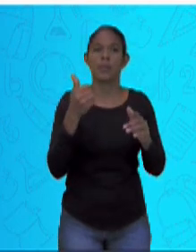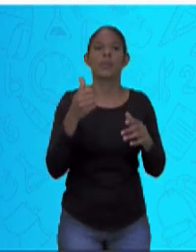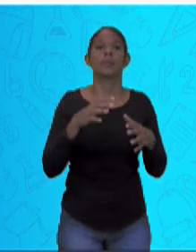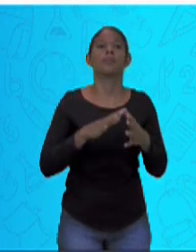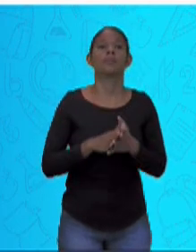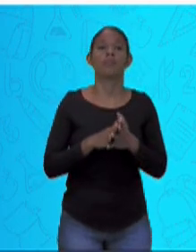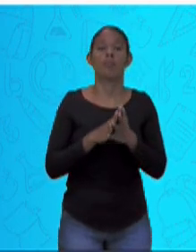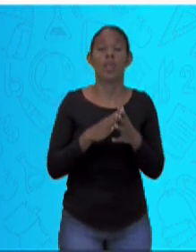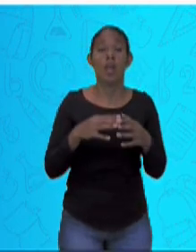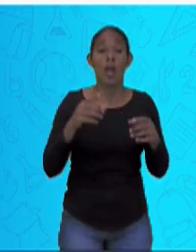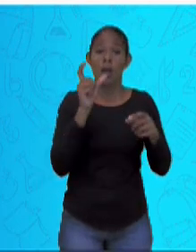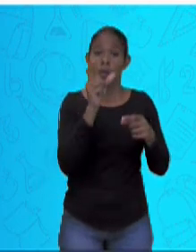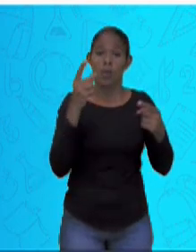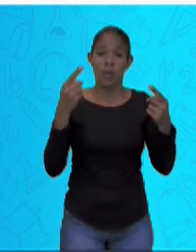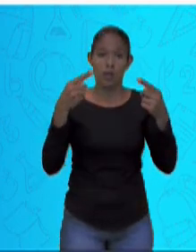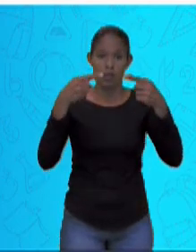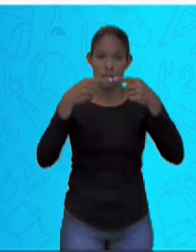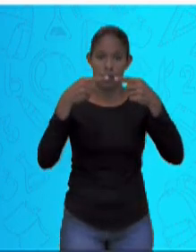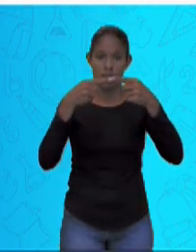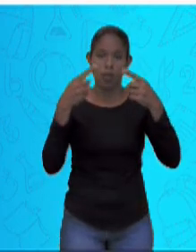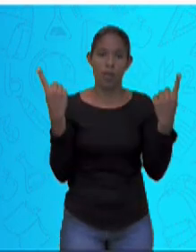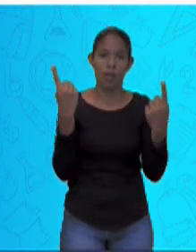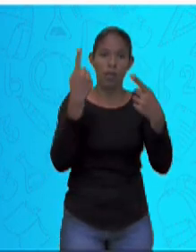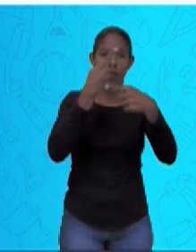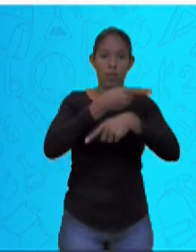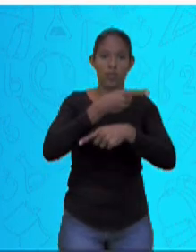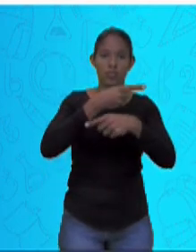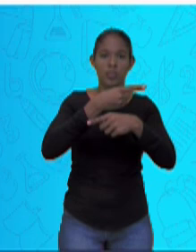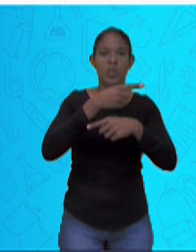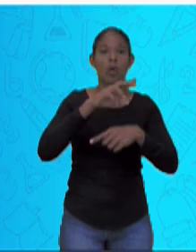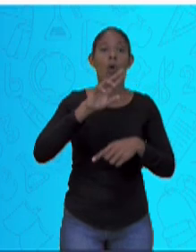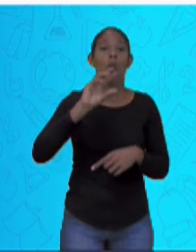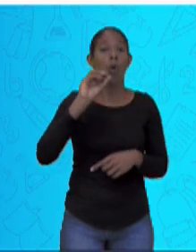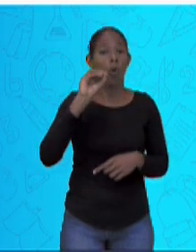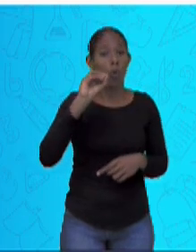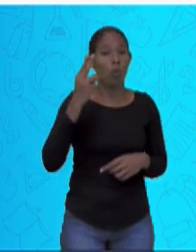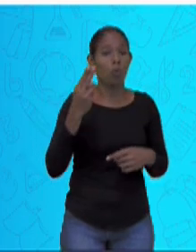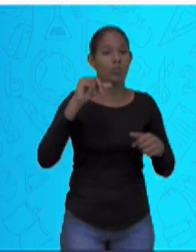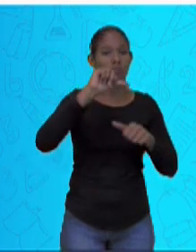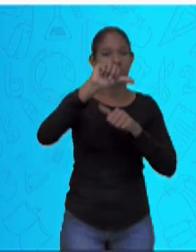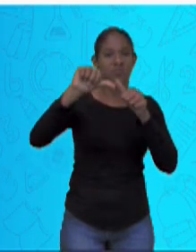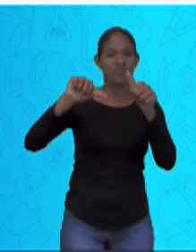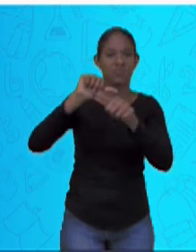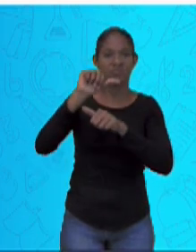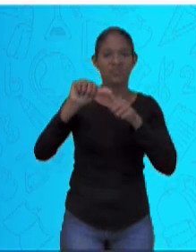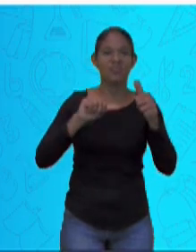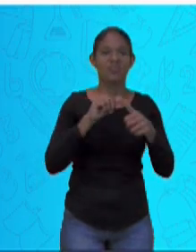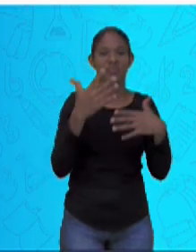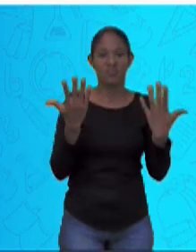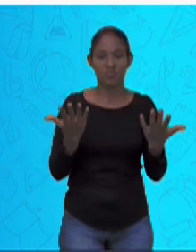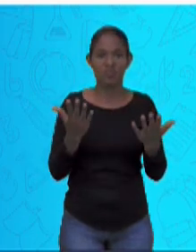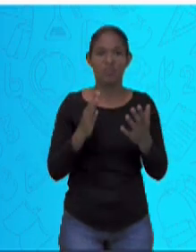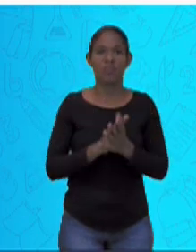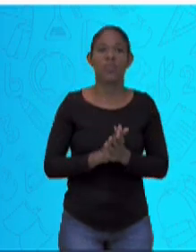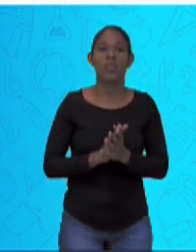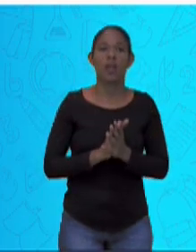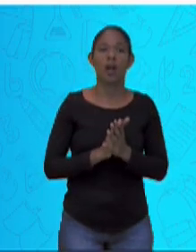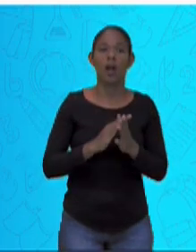é cruzada ou entrelaçada. Nos tercetos, as rimas